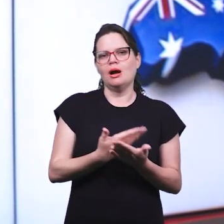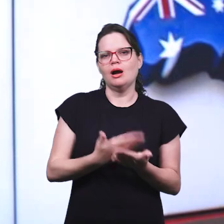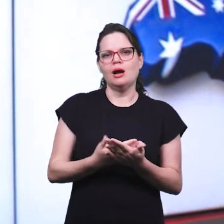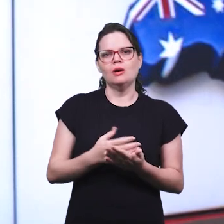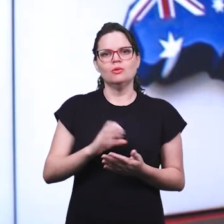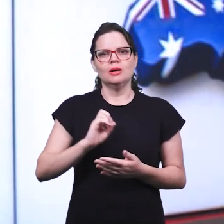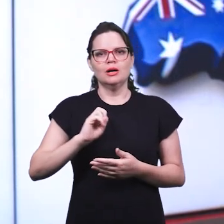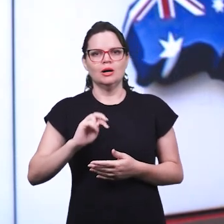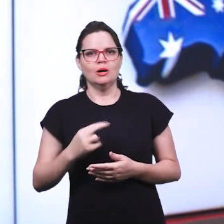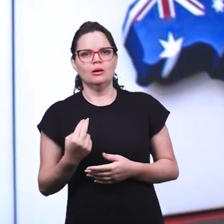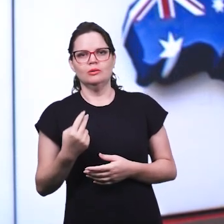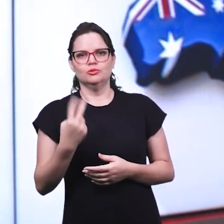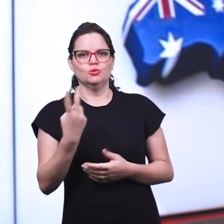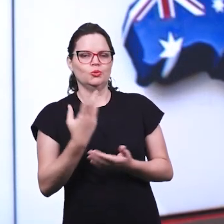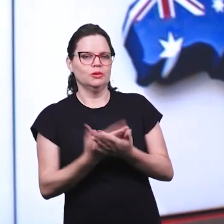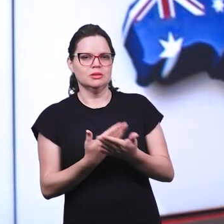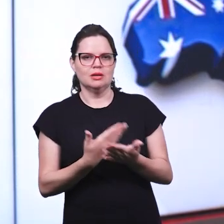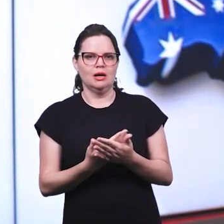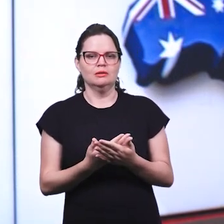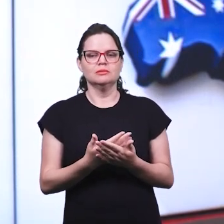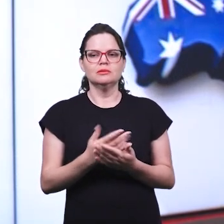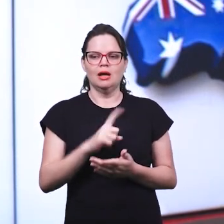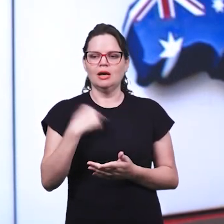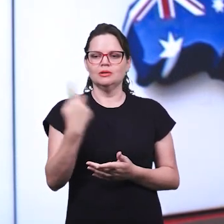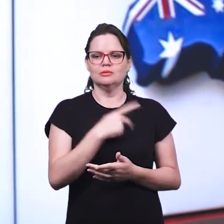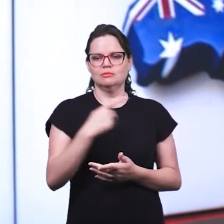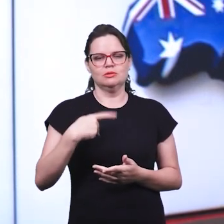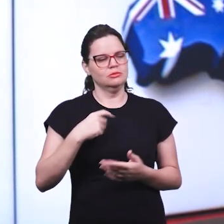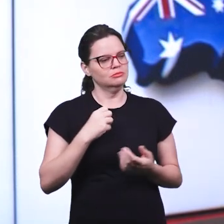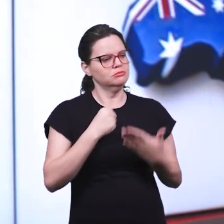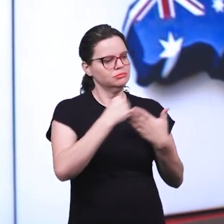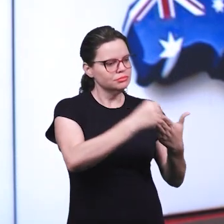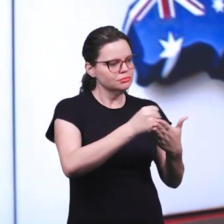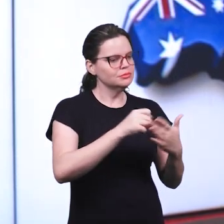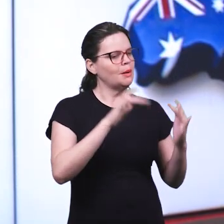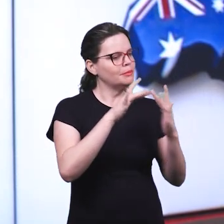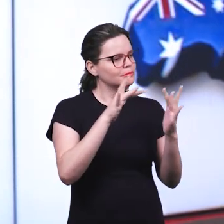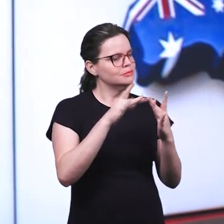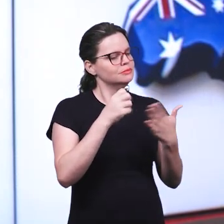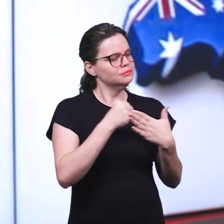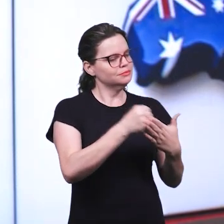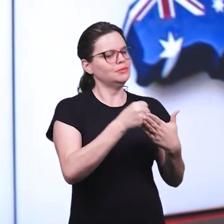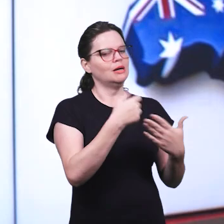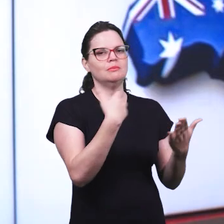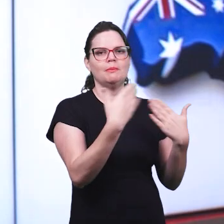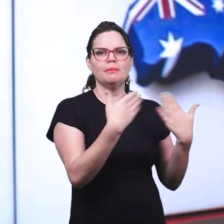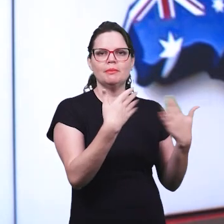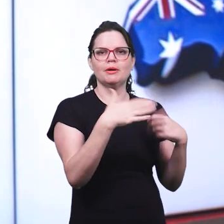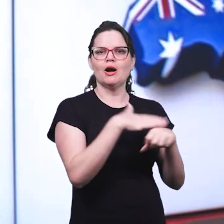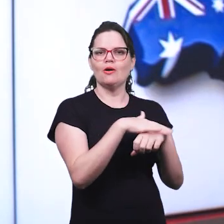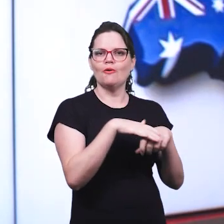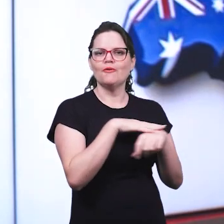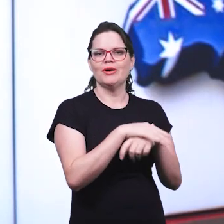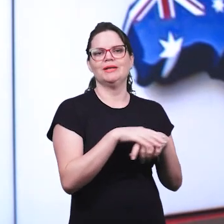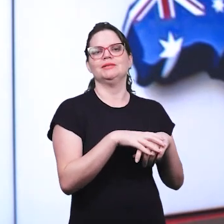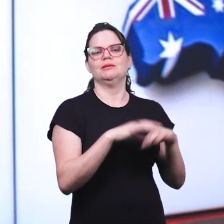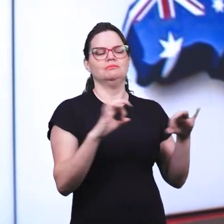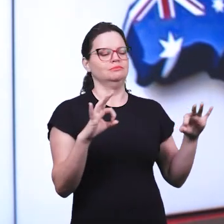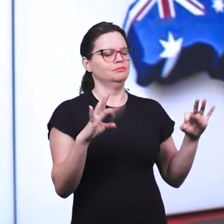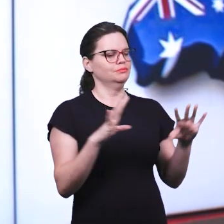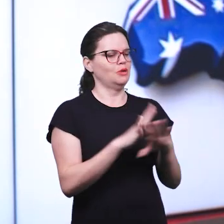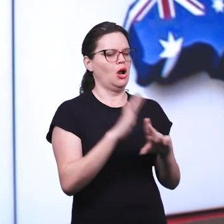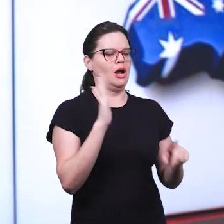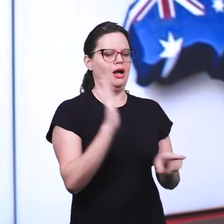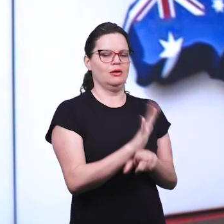nesses seminários, e os nossos pastores têm sido prontos a